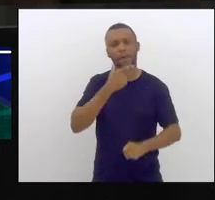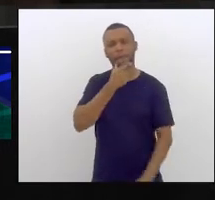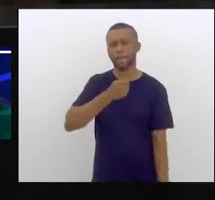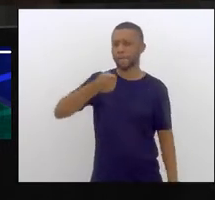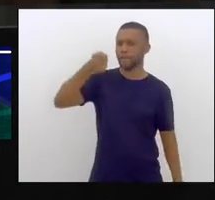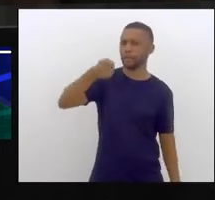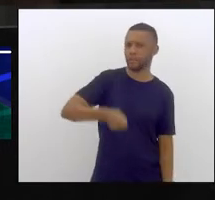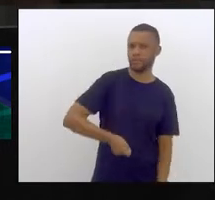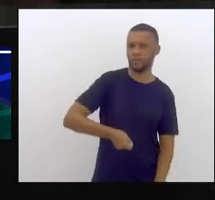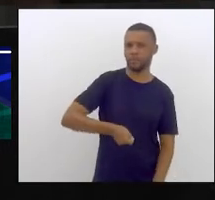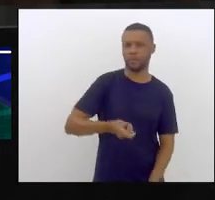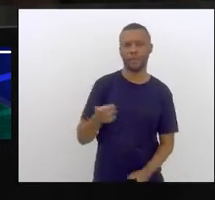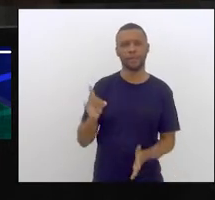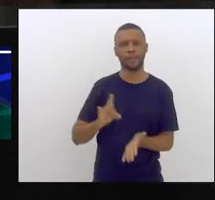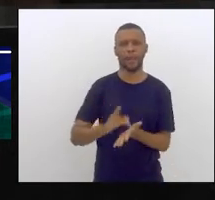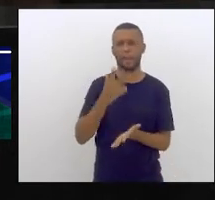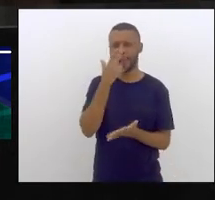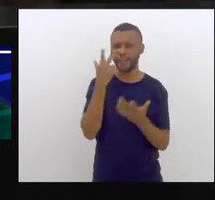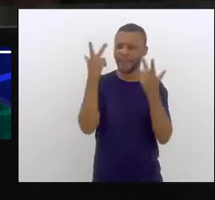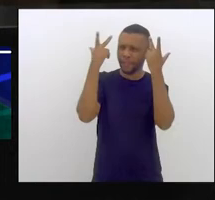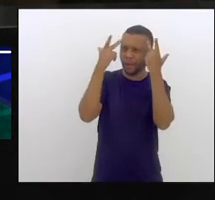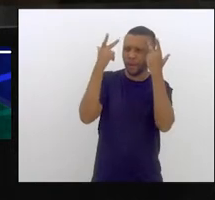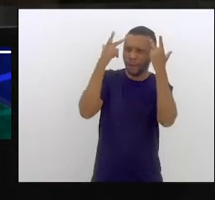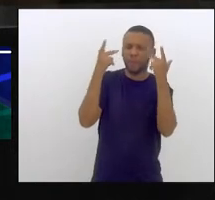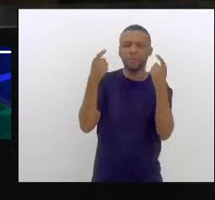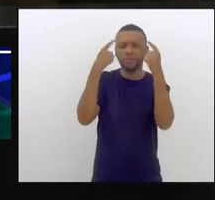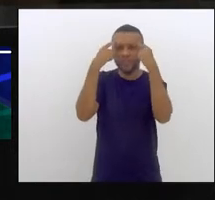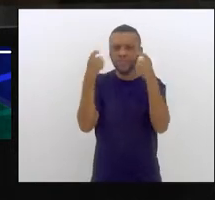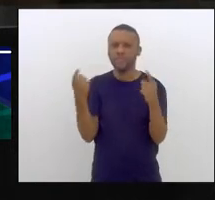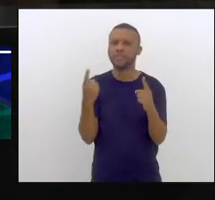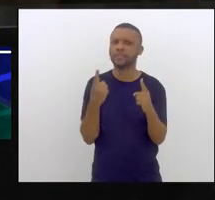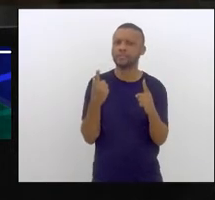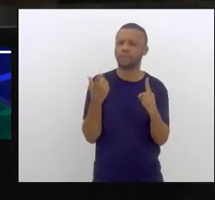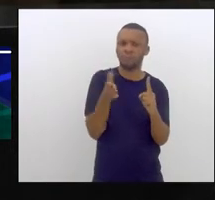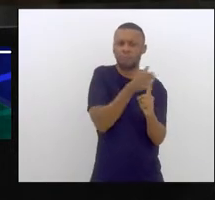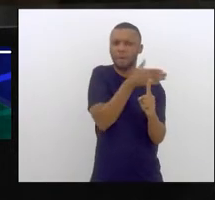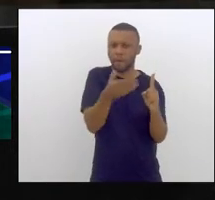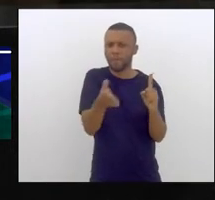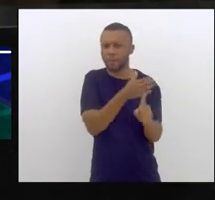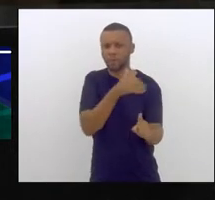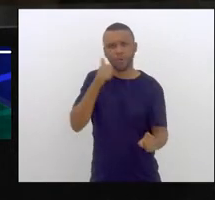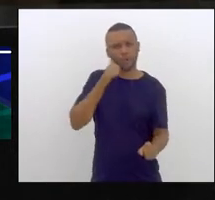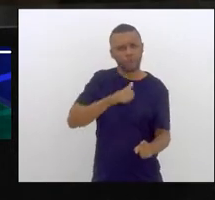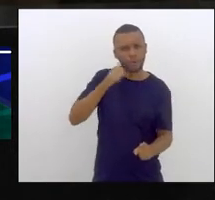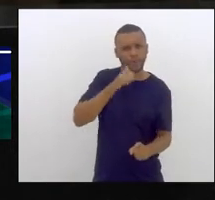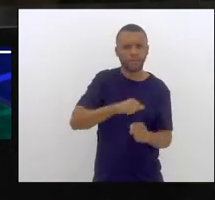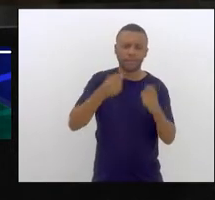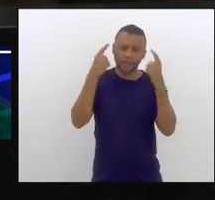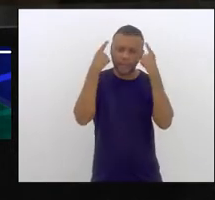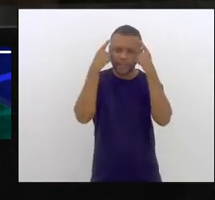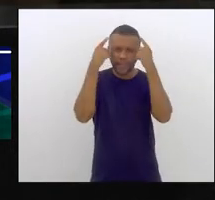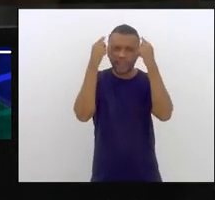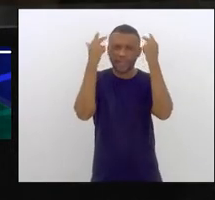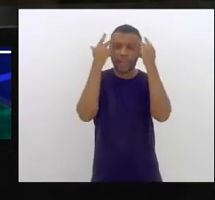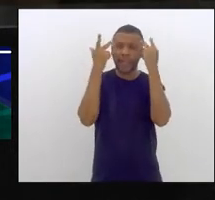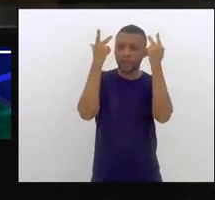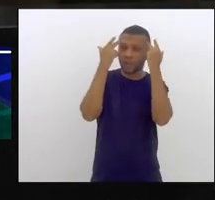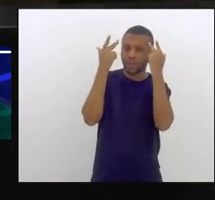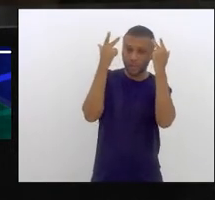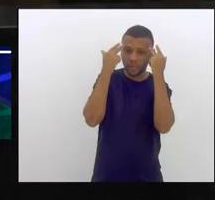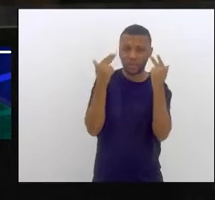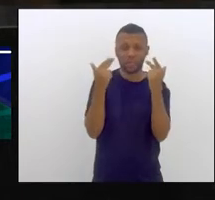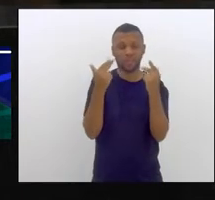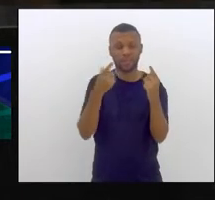na verdade, naturaliza a violência contra as mulheres, naturaliza a violência de uma forma a ter o